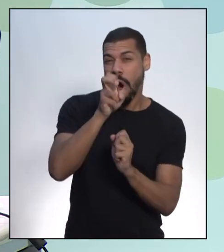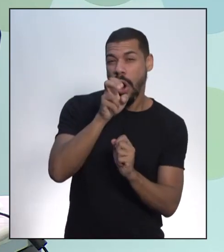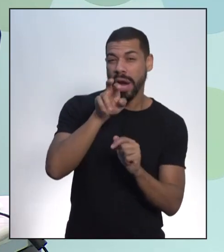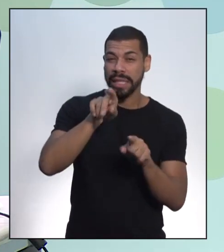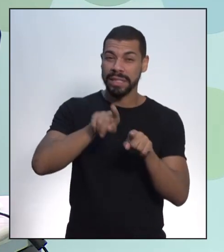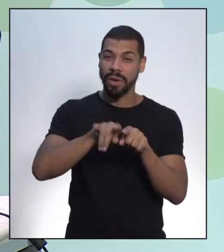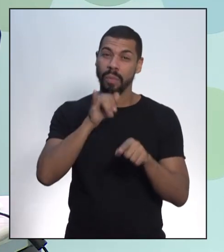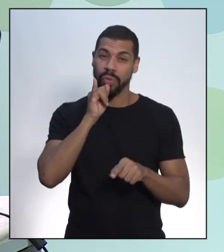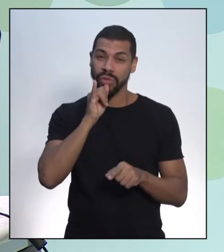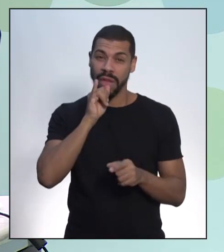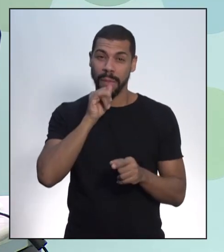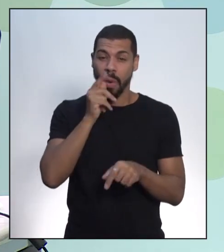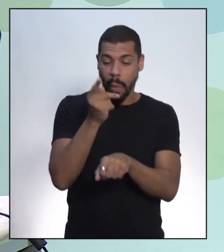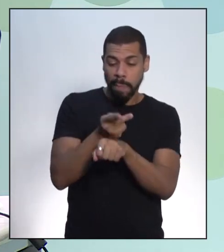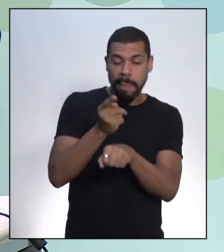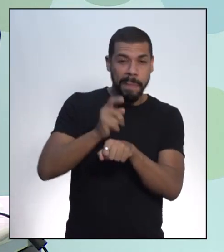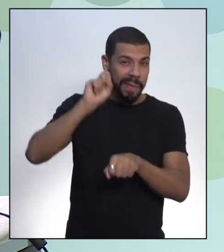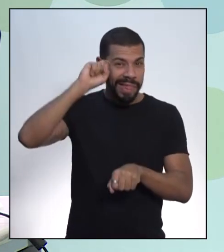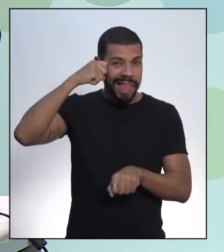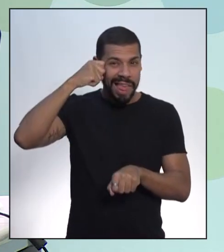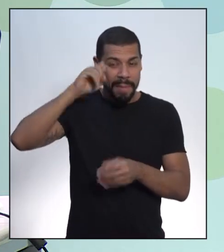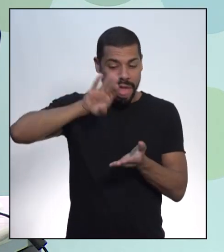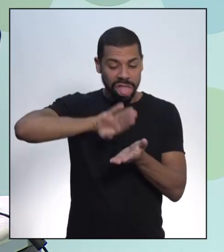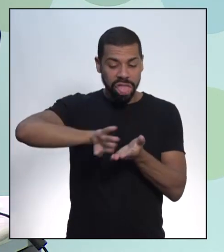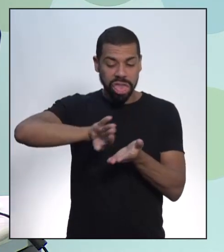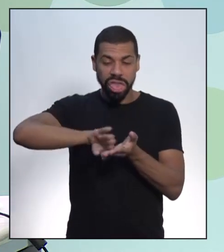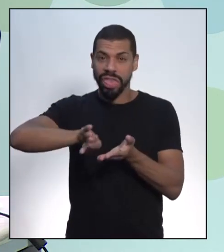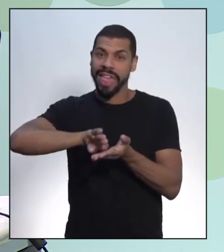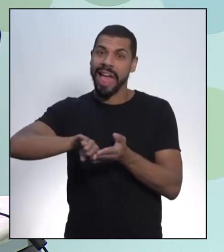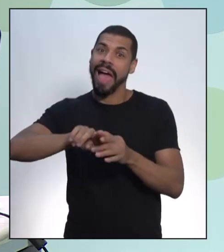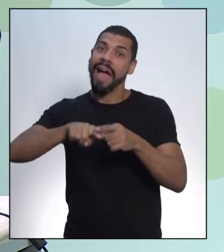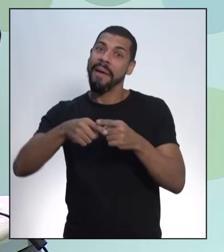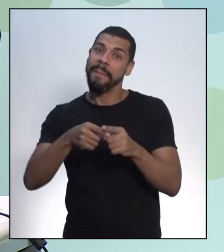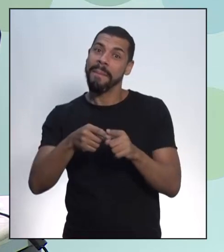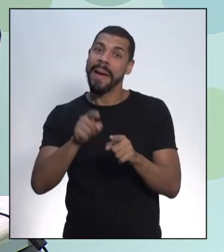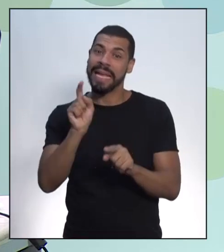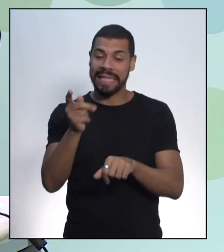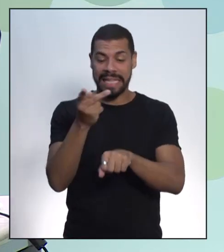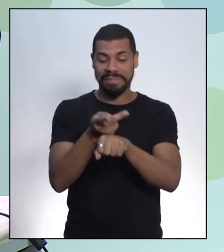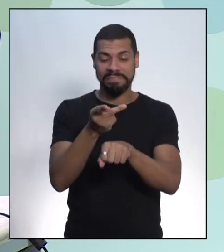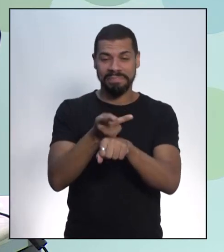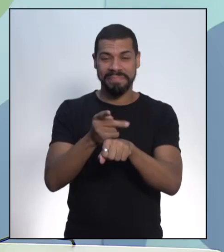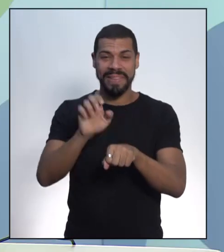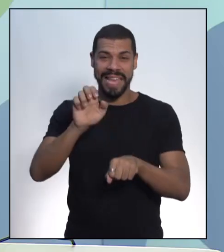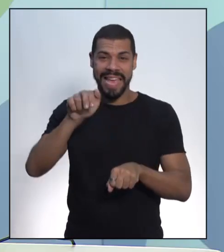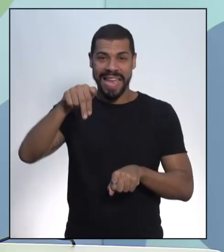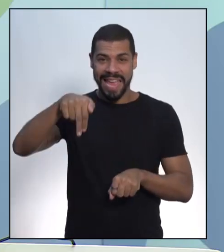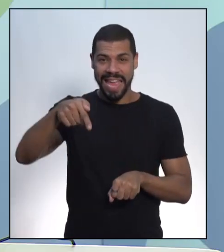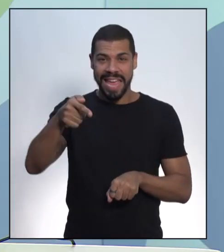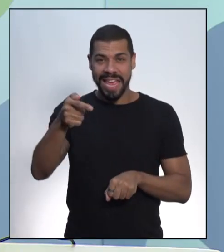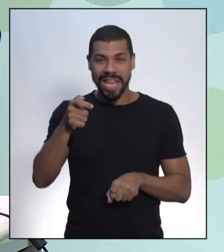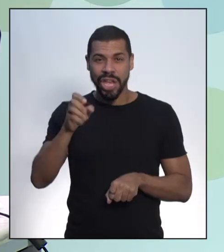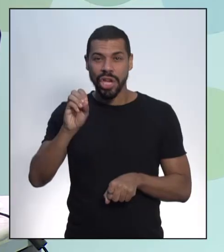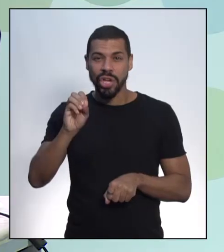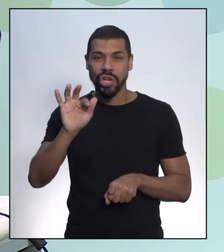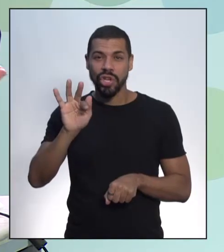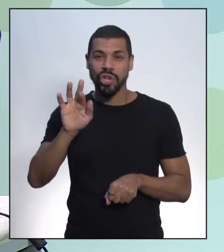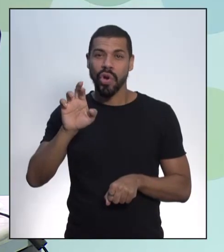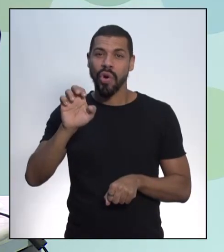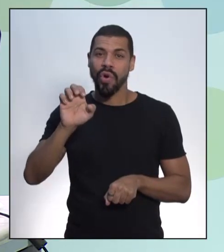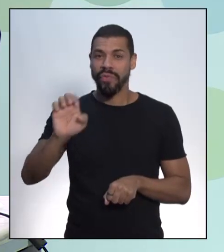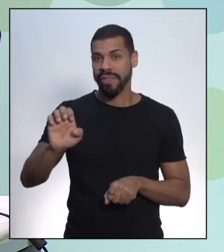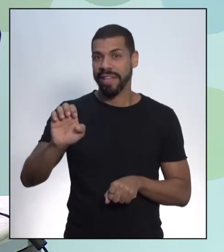para tirar o odor, se colocarmos enxofre, ele vai permanecer esse odor, né? Então, espero que